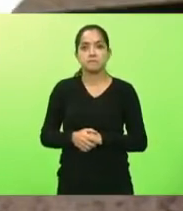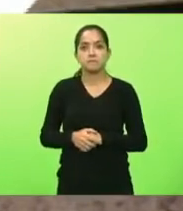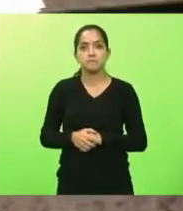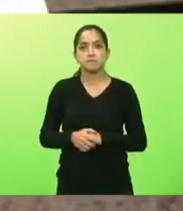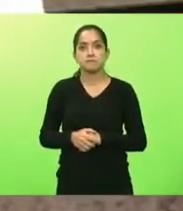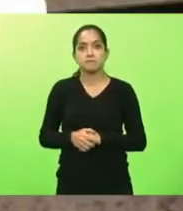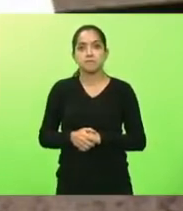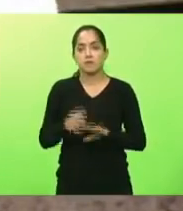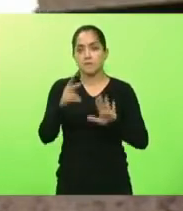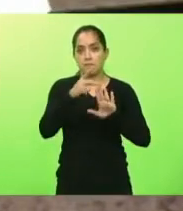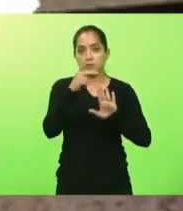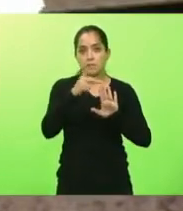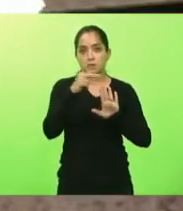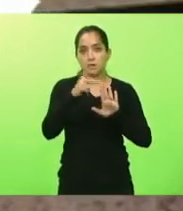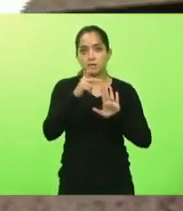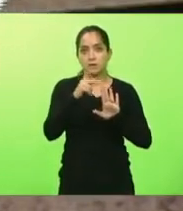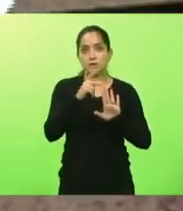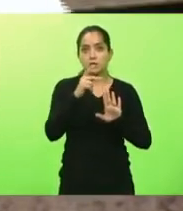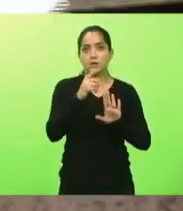Portaria